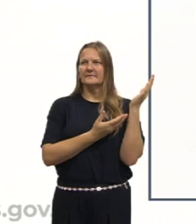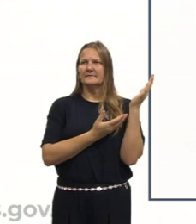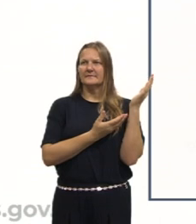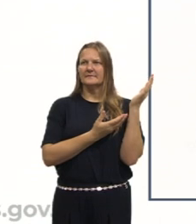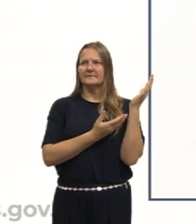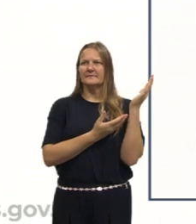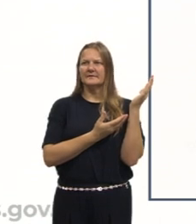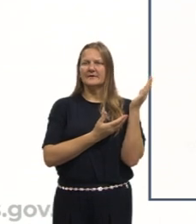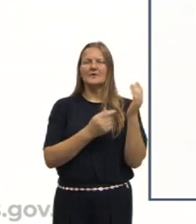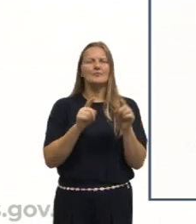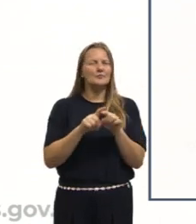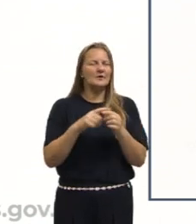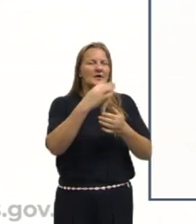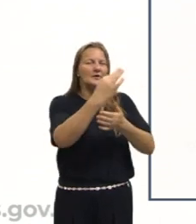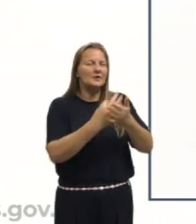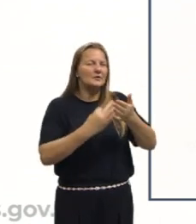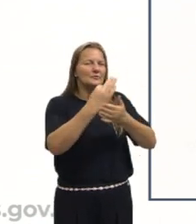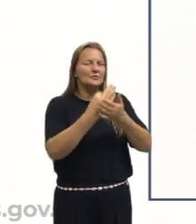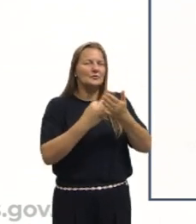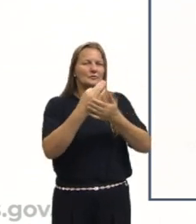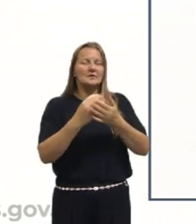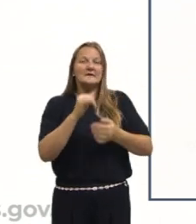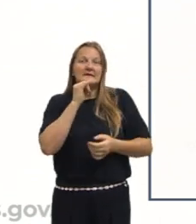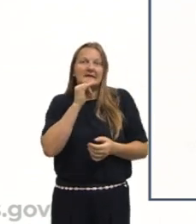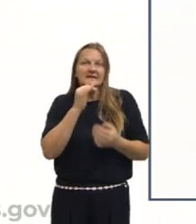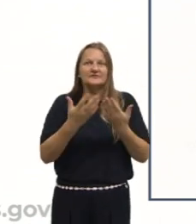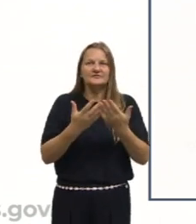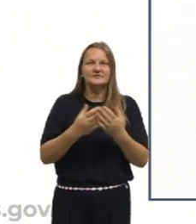texto texto testar testar